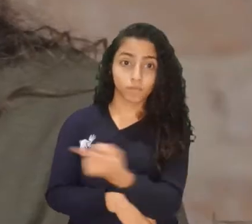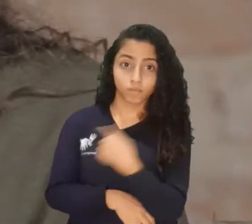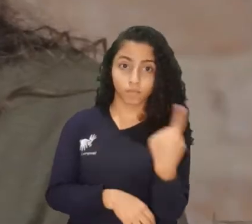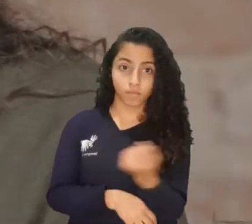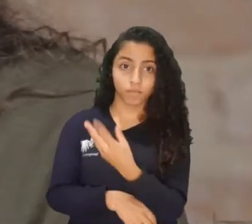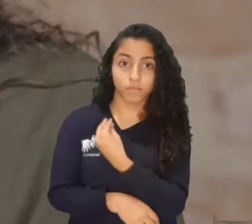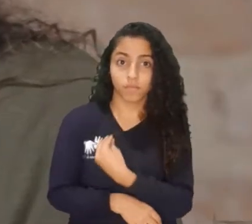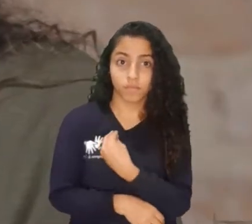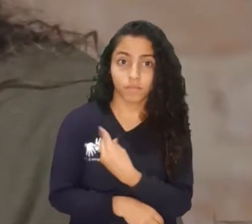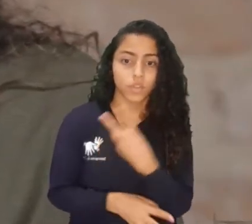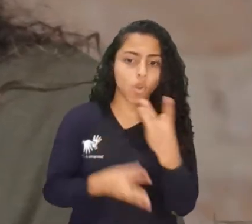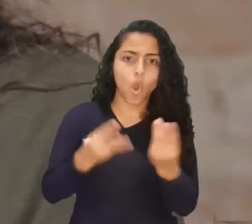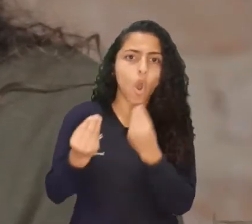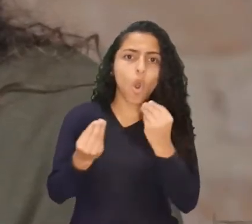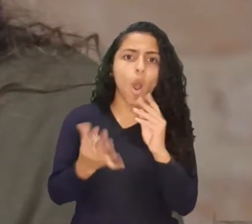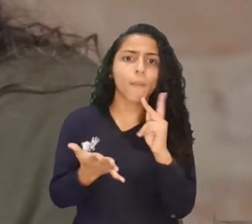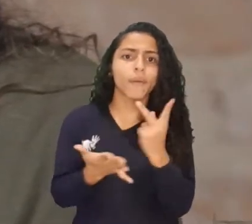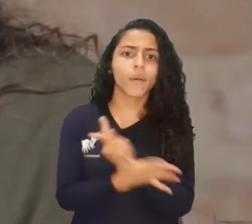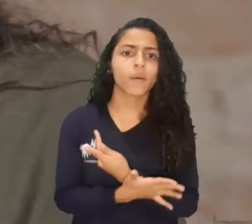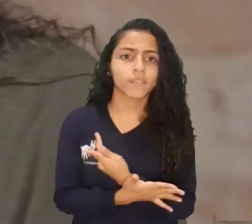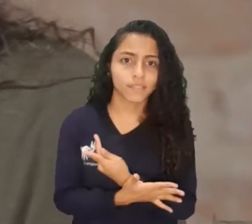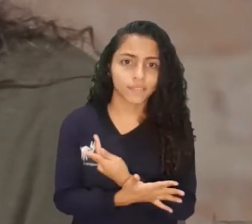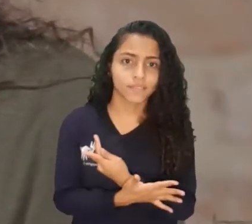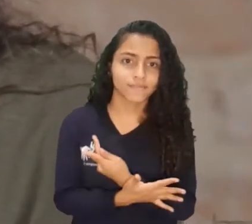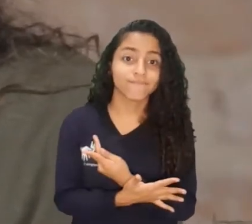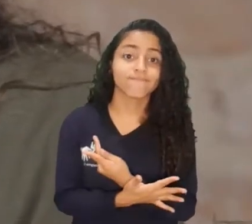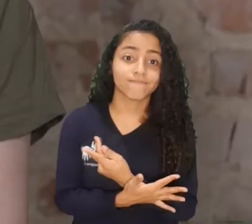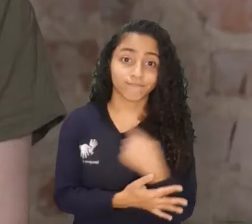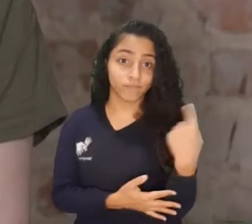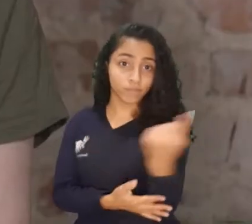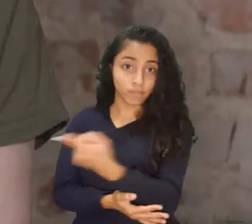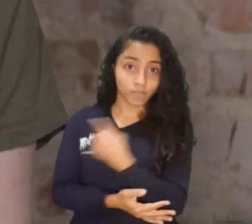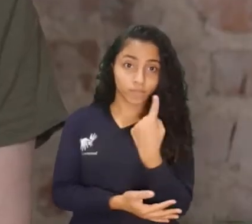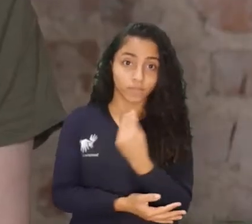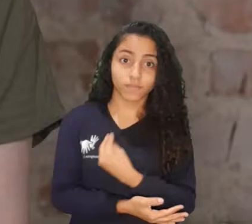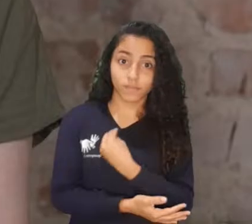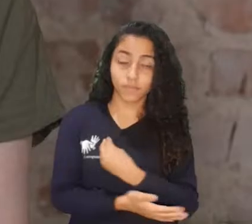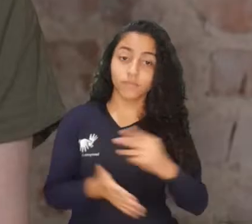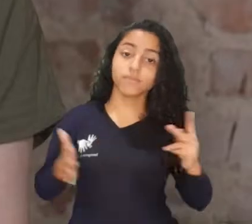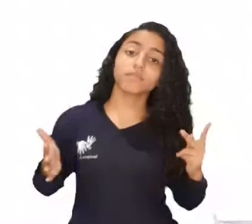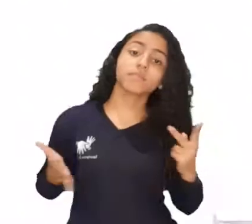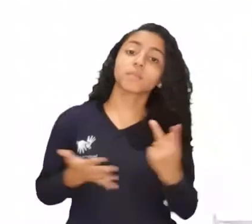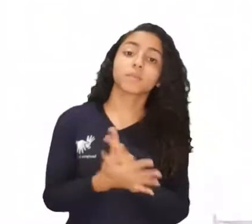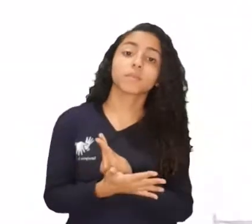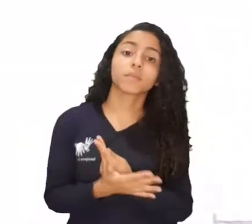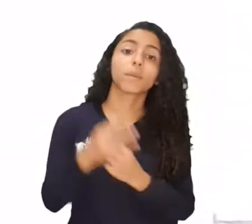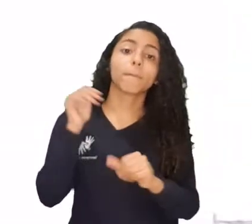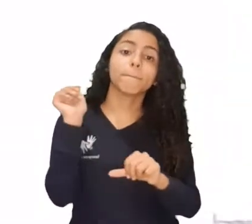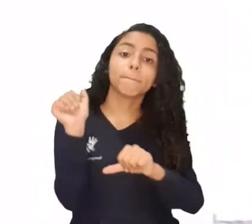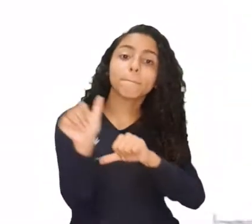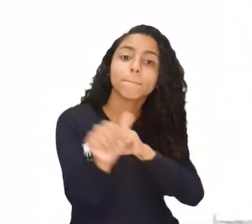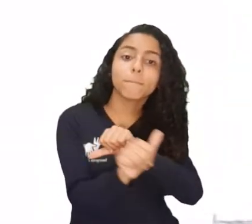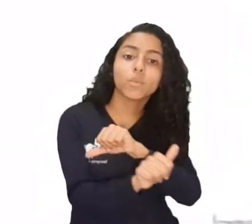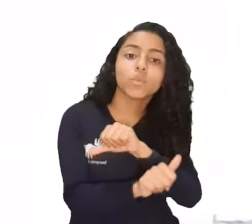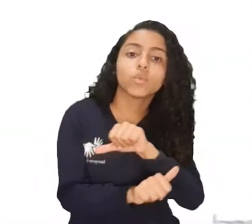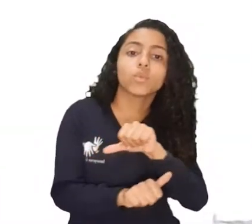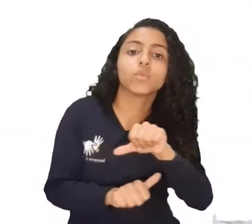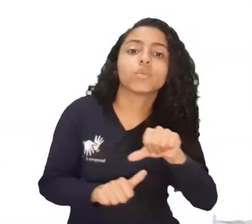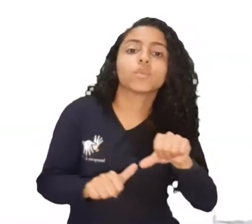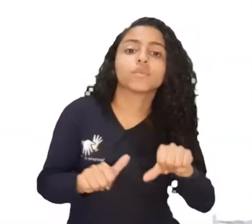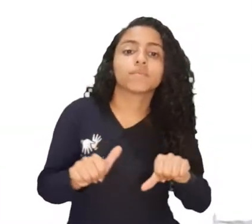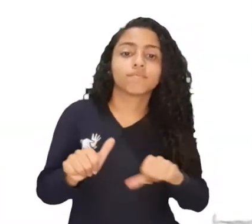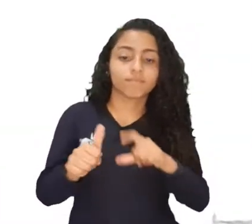esses impactos? Bem, os organismos vivos respondem através de mudanças que se expressam em 3